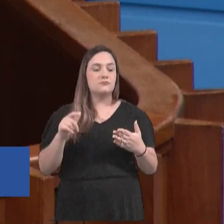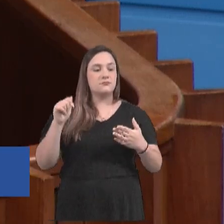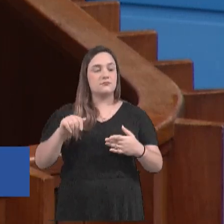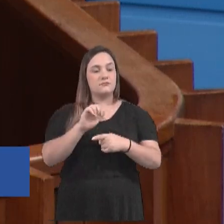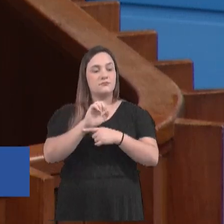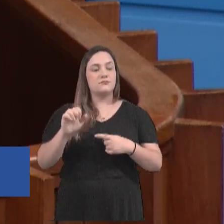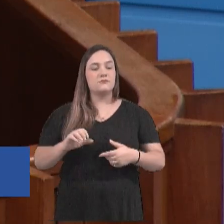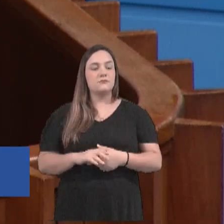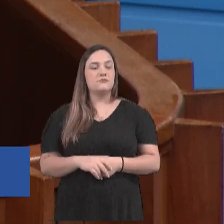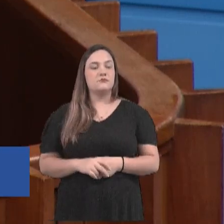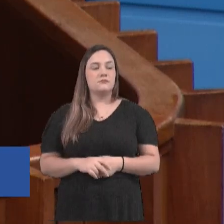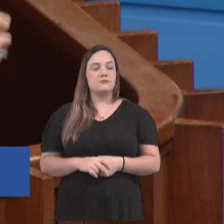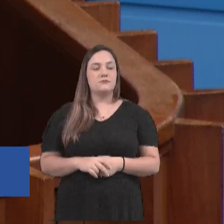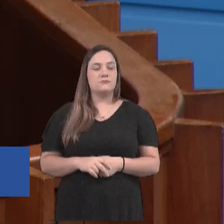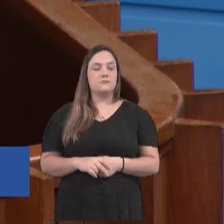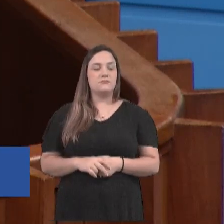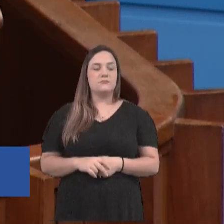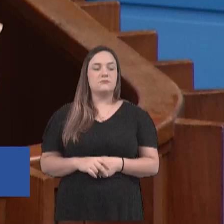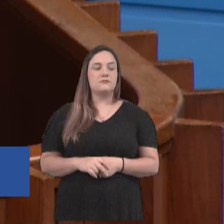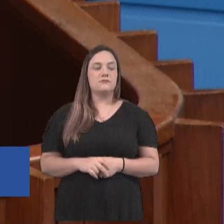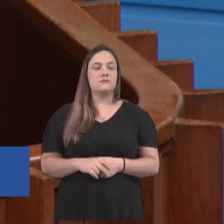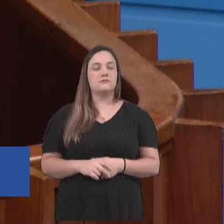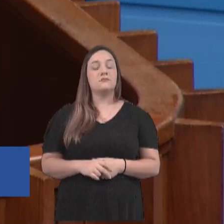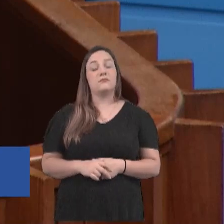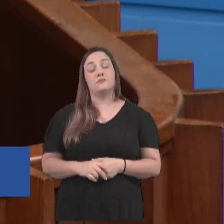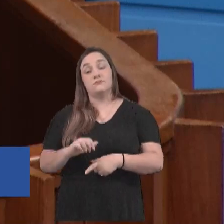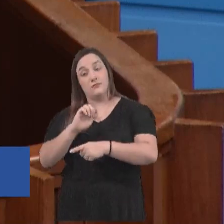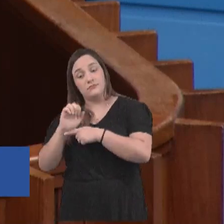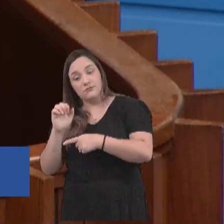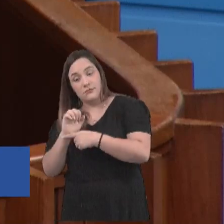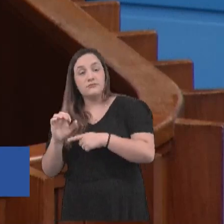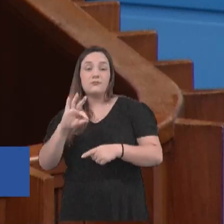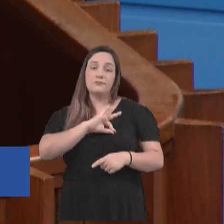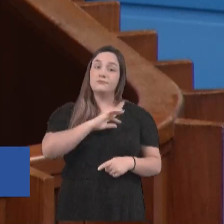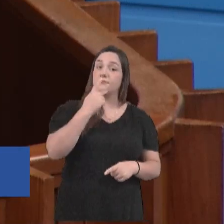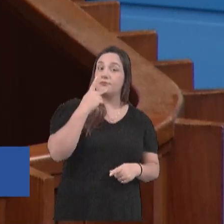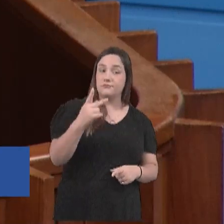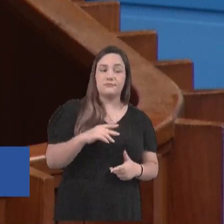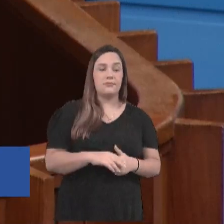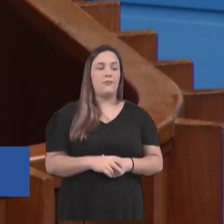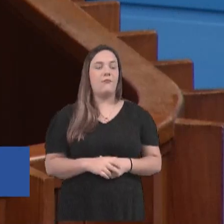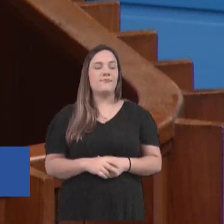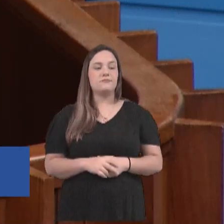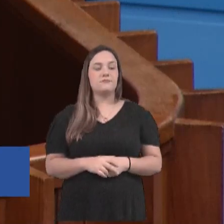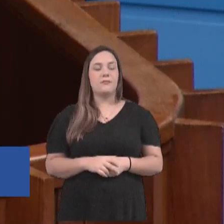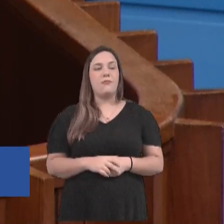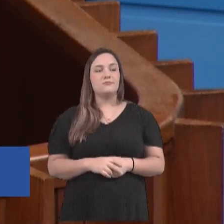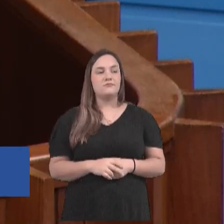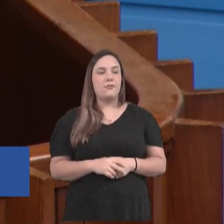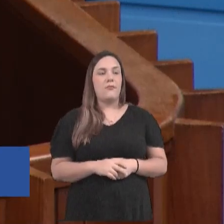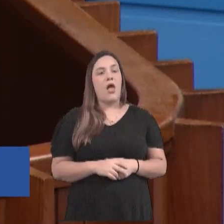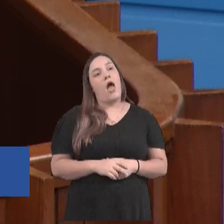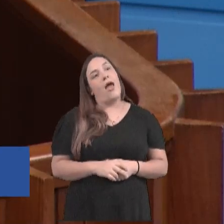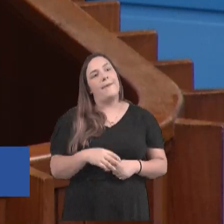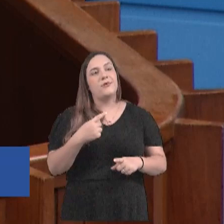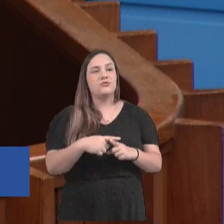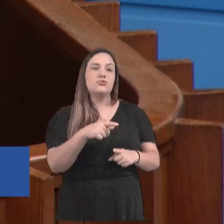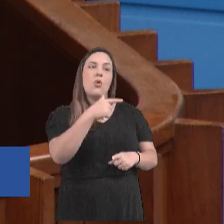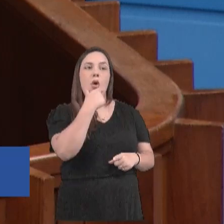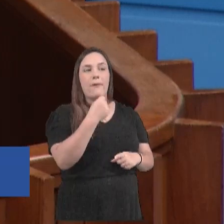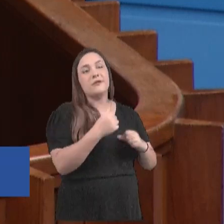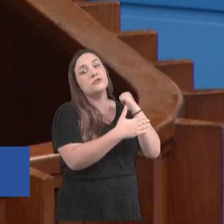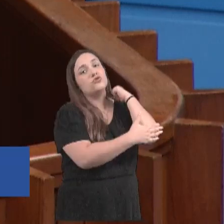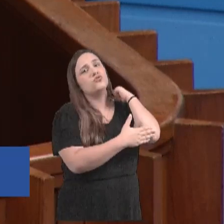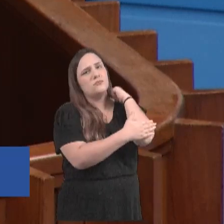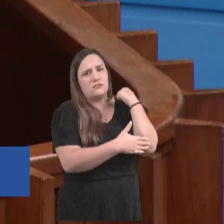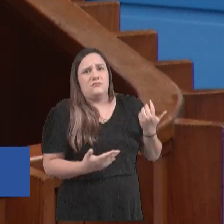também, em que o Estado e a polícia diz que, olha, o agressor estava com ciúmes. As